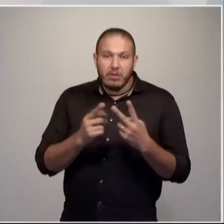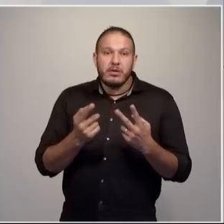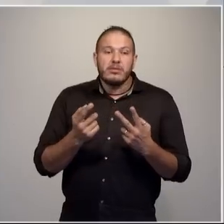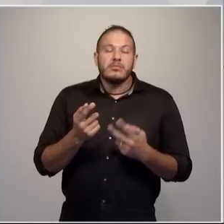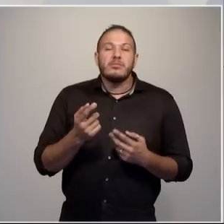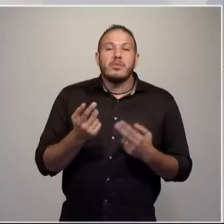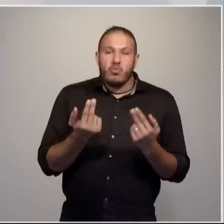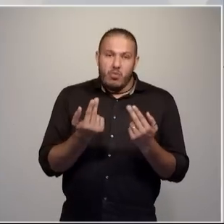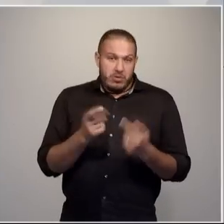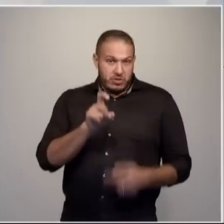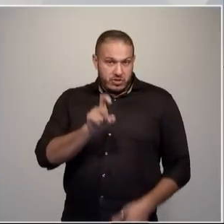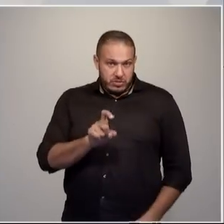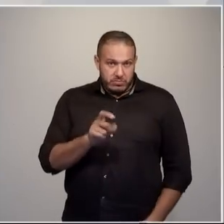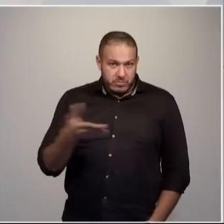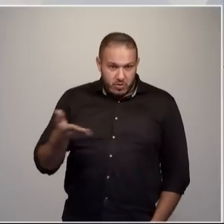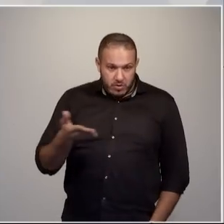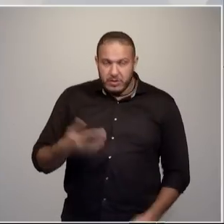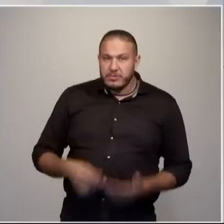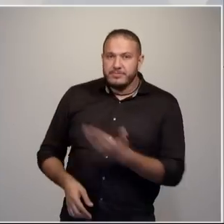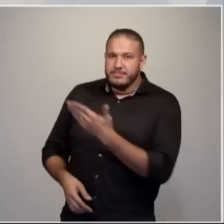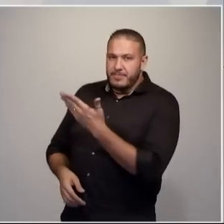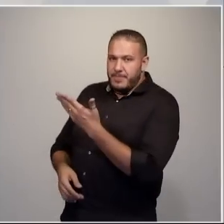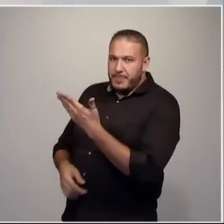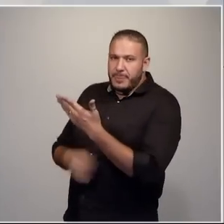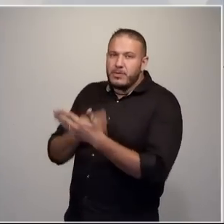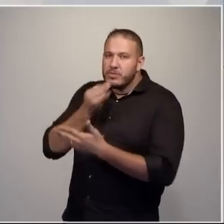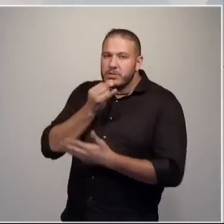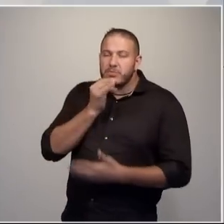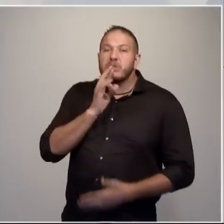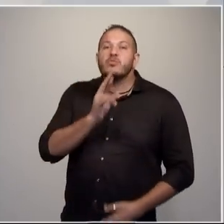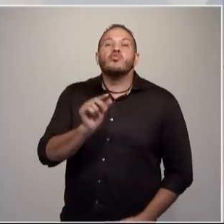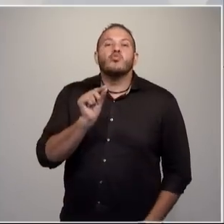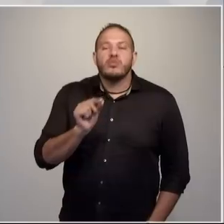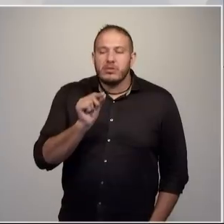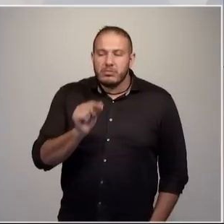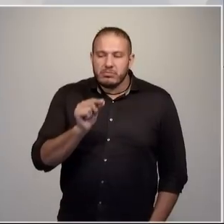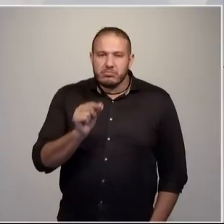Nesse nosso exemplo, vai dar 2.